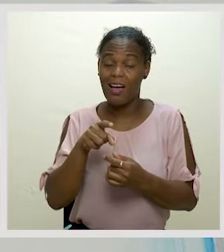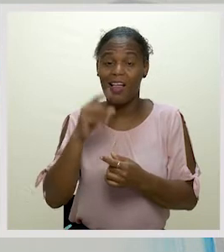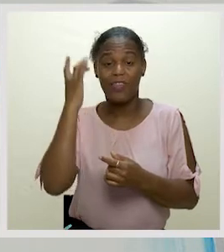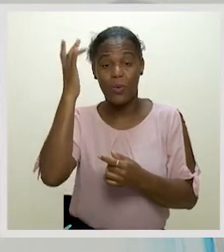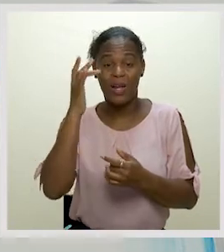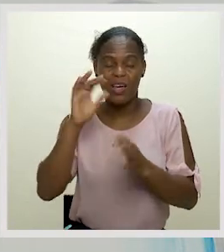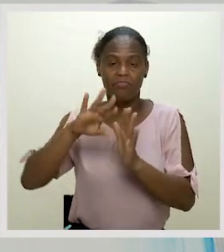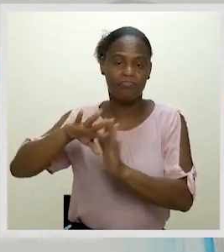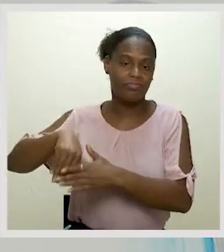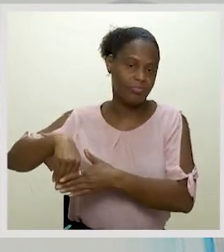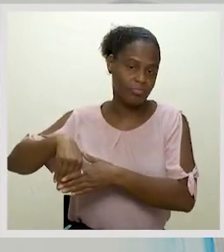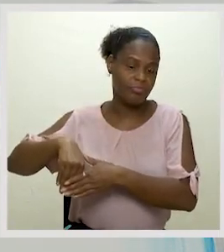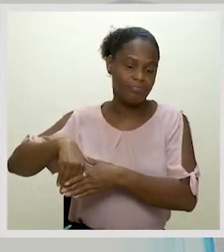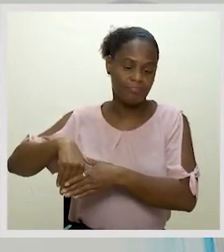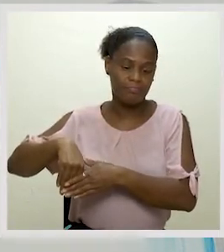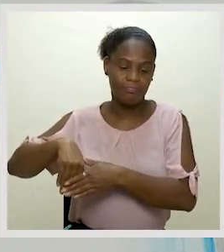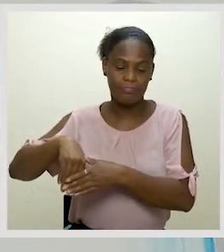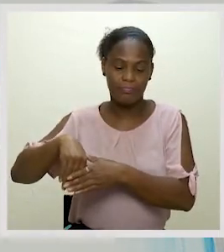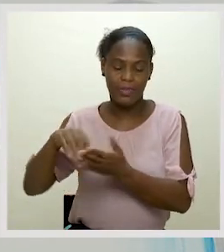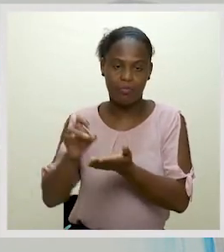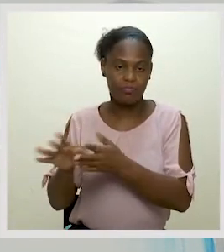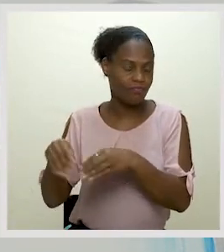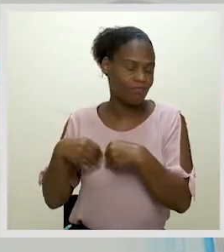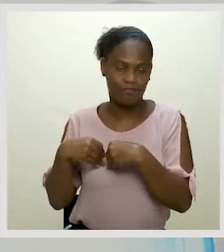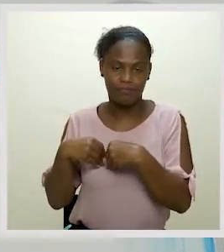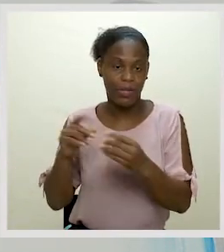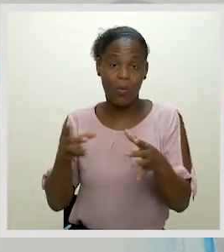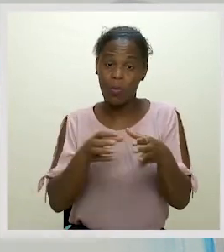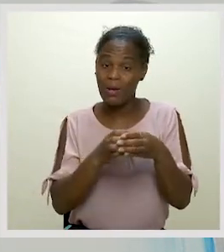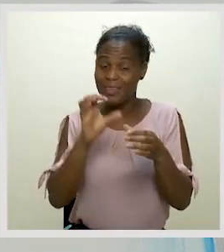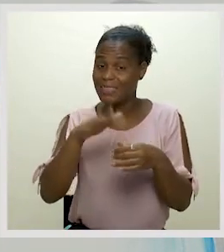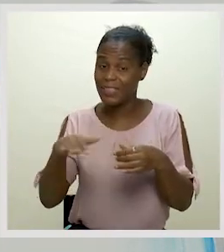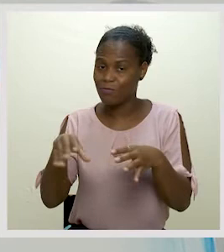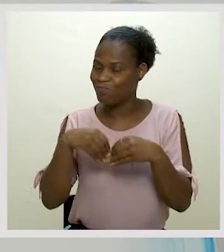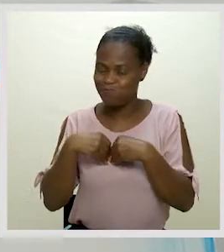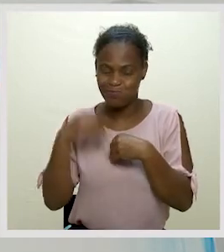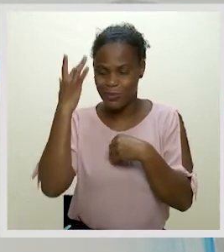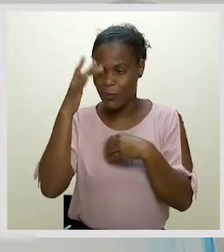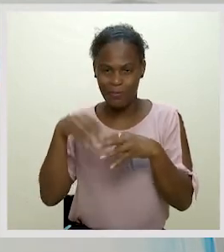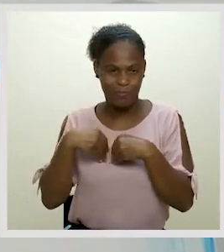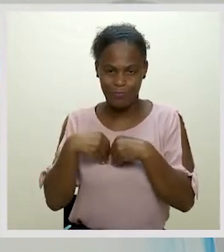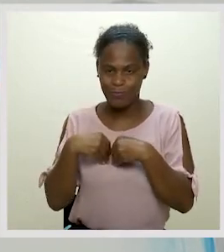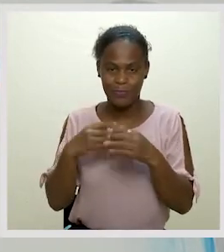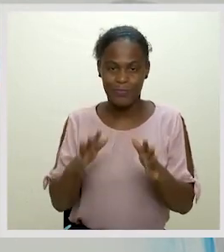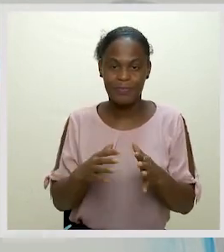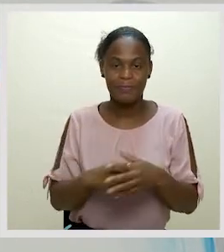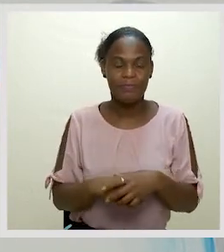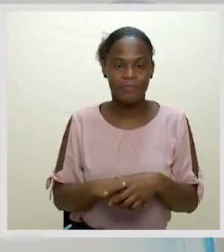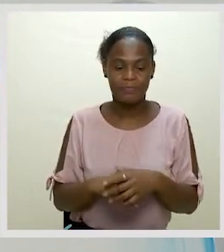teoria foi abandonada, foi rejeitada pela comunidade científica.